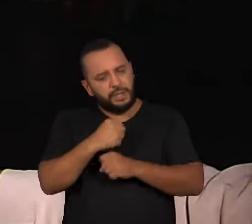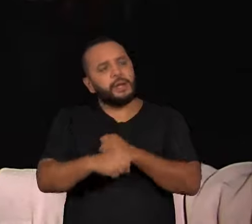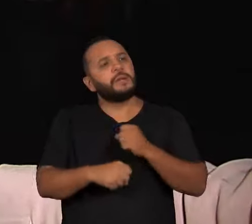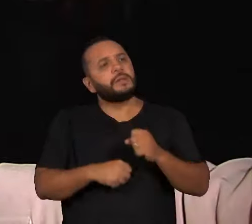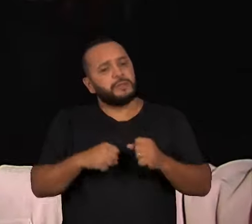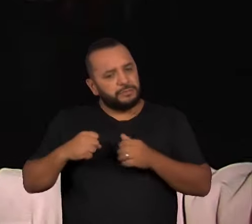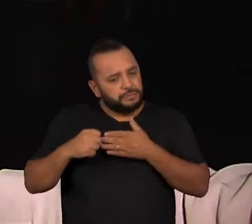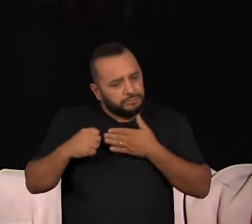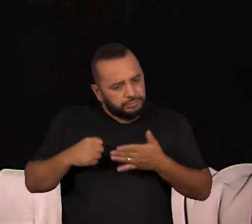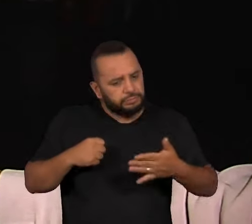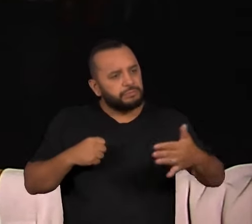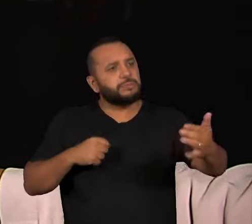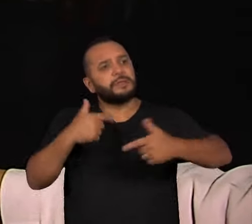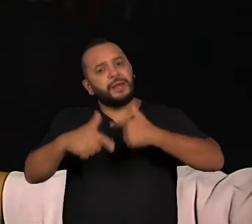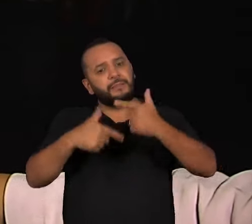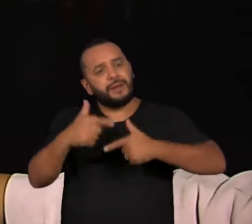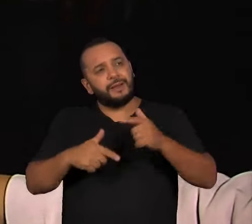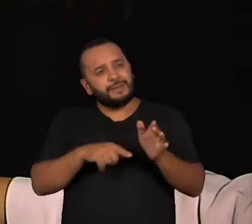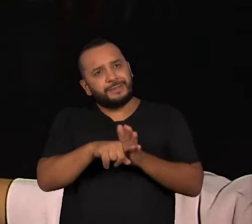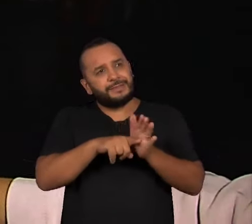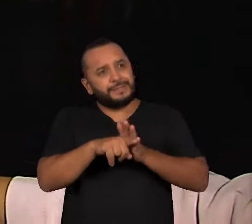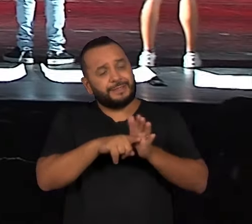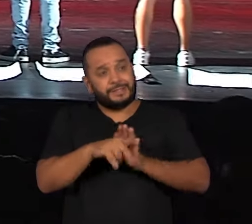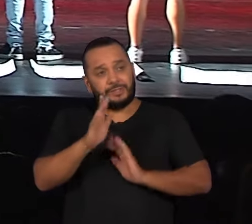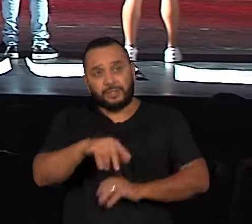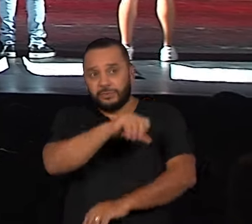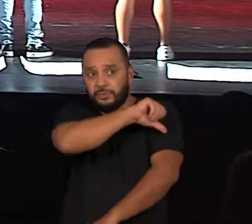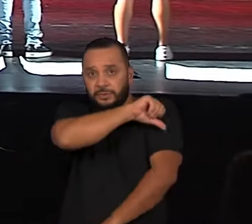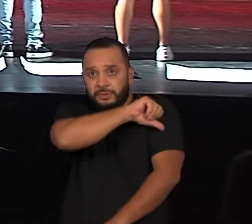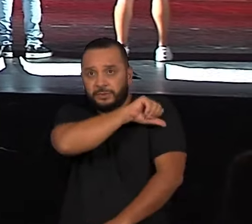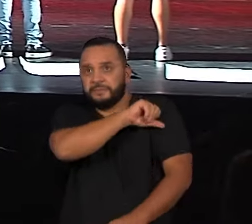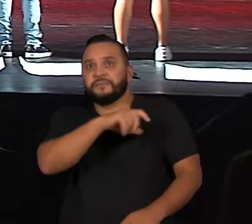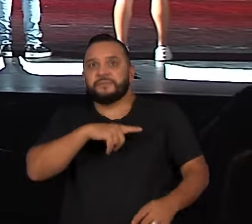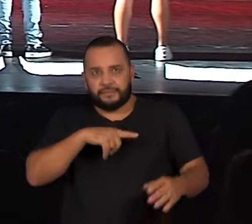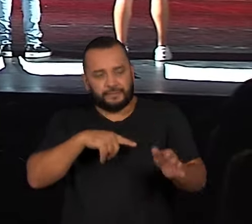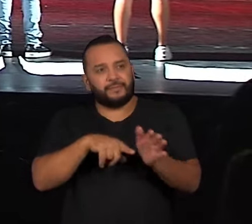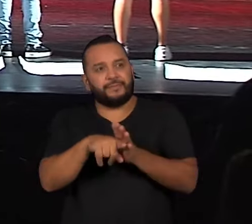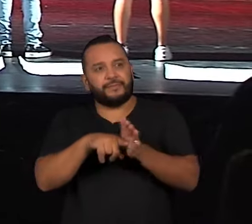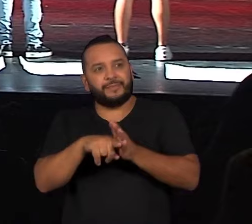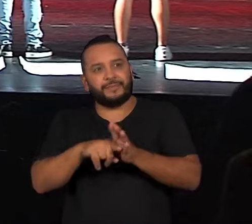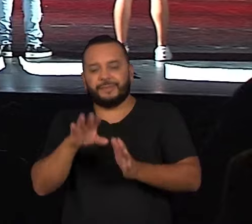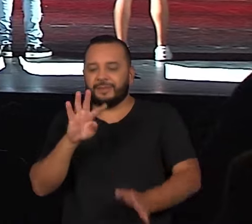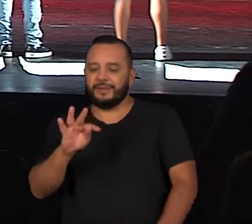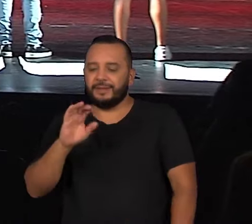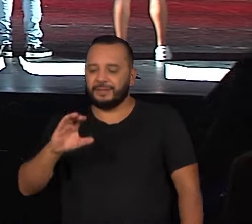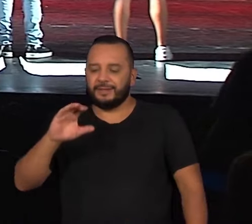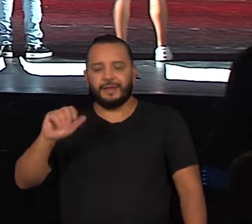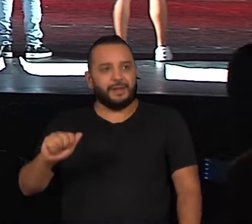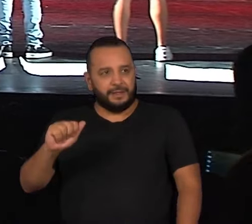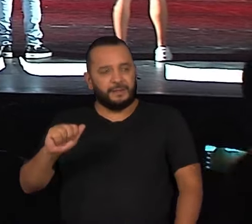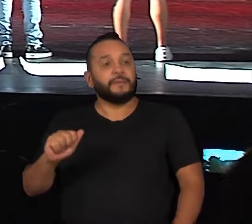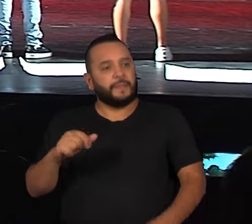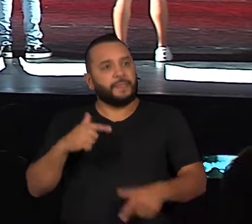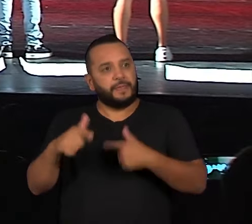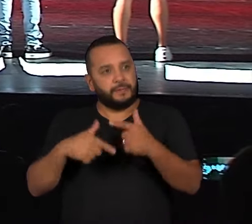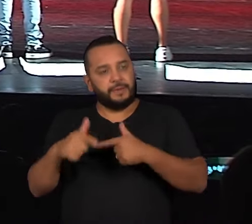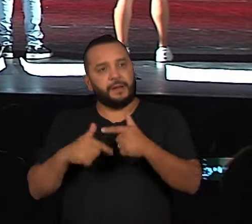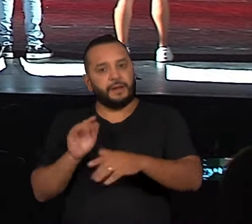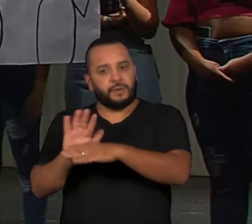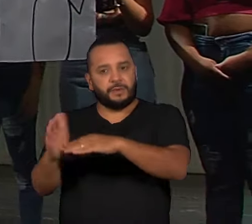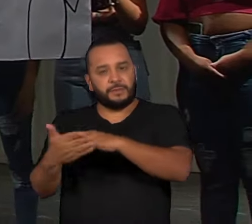trabalho de pesquisa. No caso dos nonos anos, eles fazem a pesquisa voltada para o TCA, né? É o trabalho colaborativo de